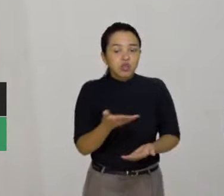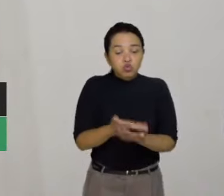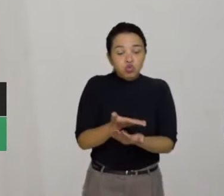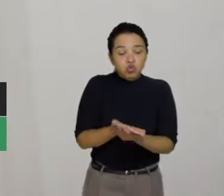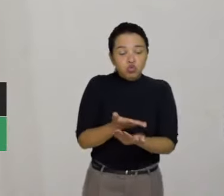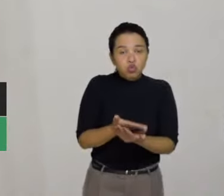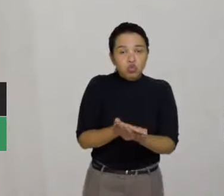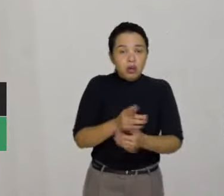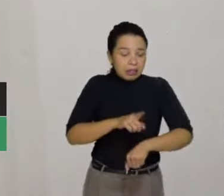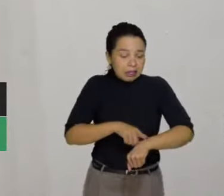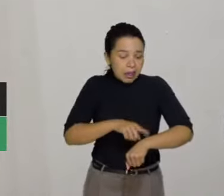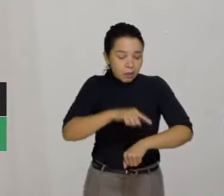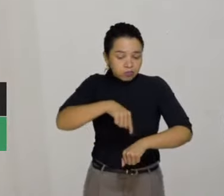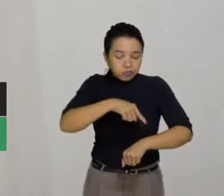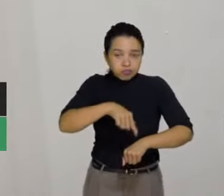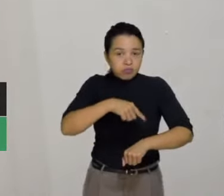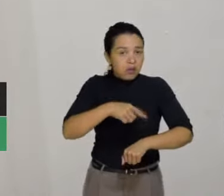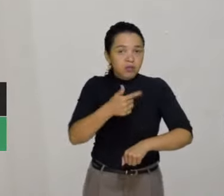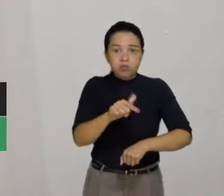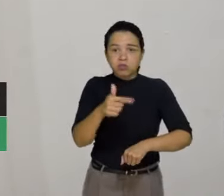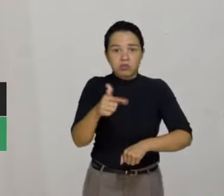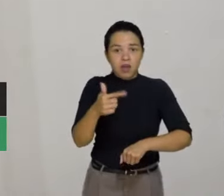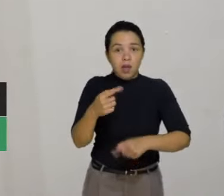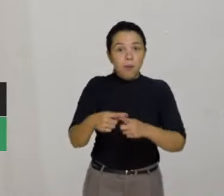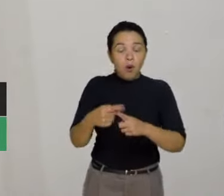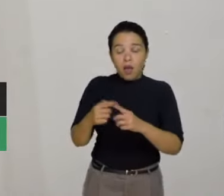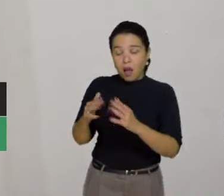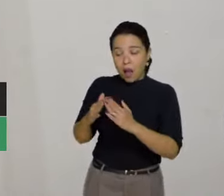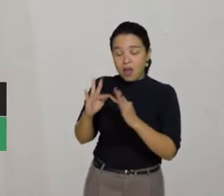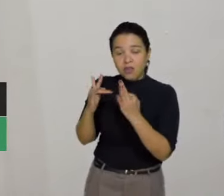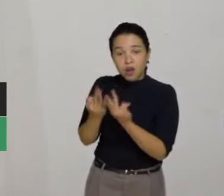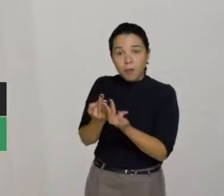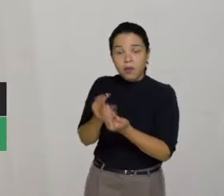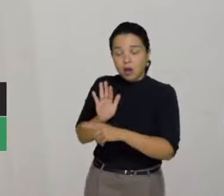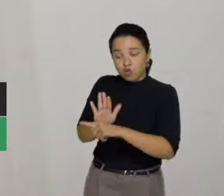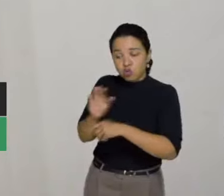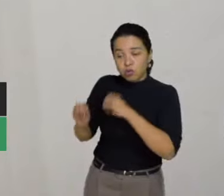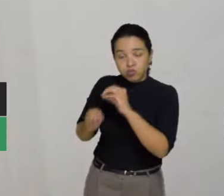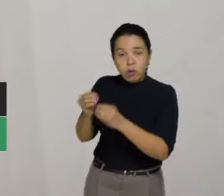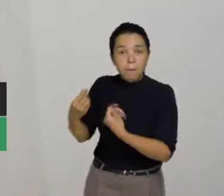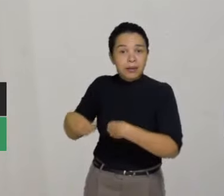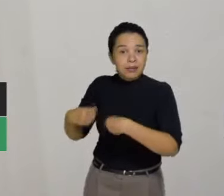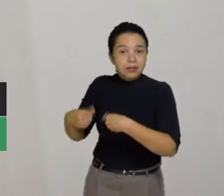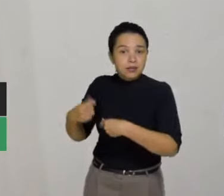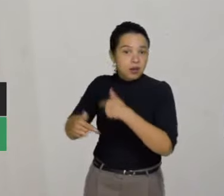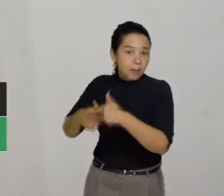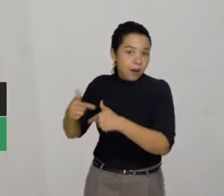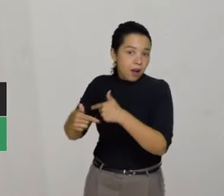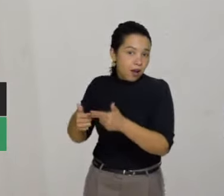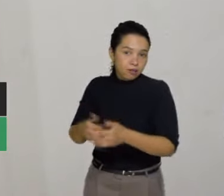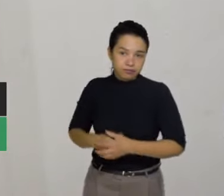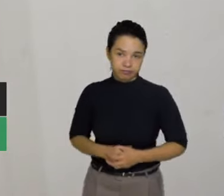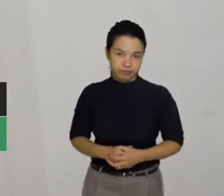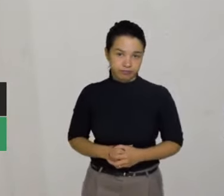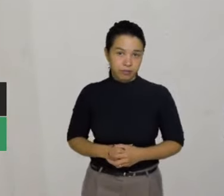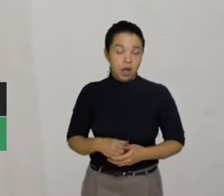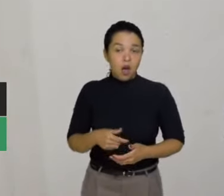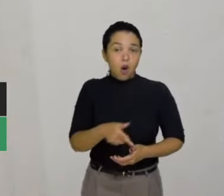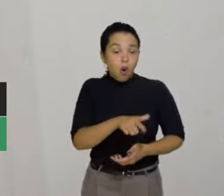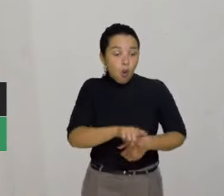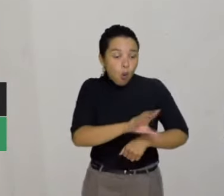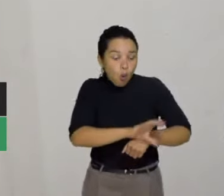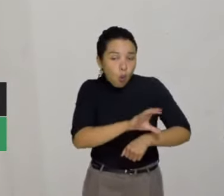precisam ajudar no sustento da casa. Não têm acesso a capacitações, não conseguem realizar o sonho